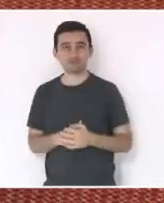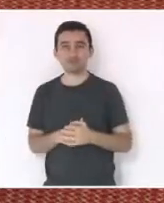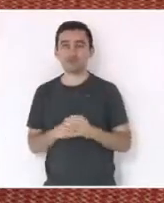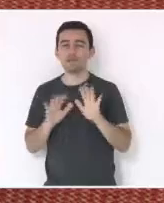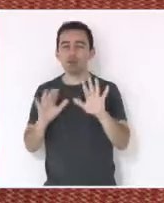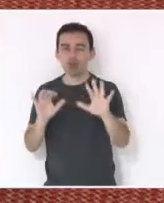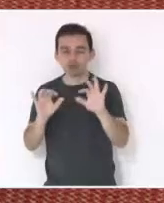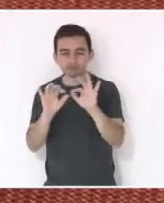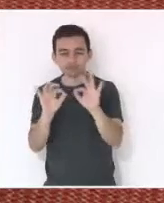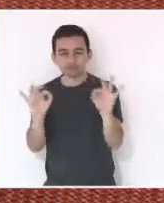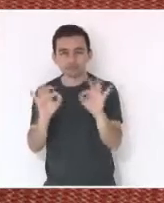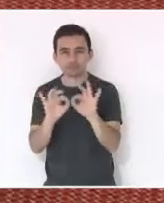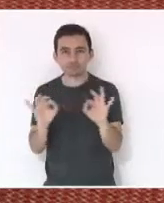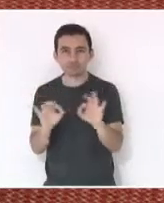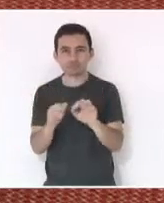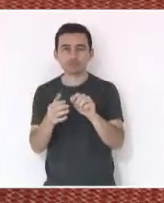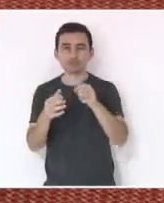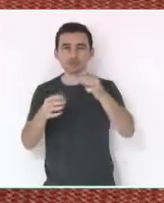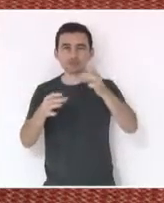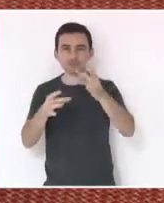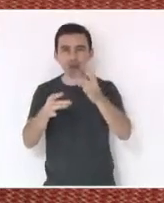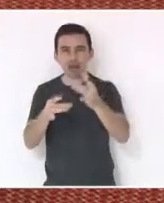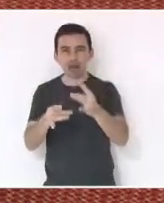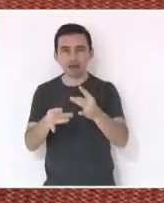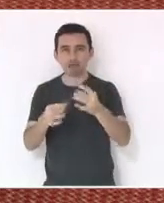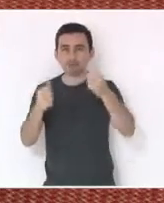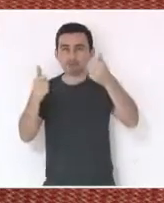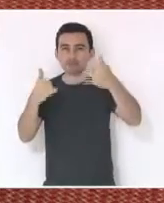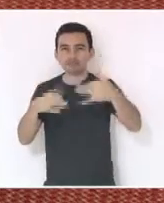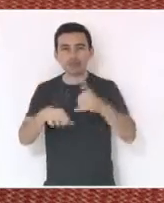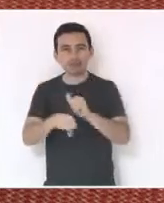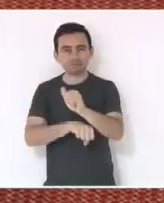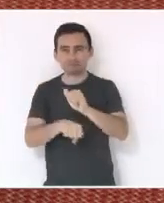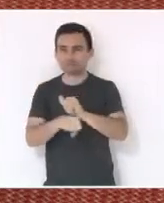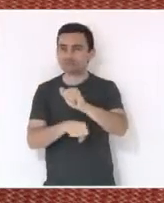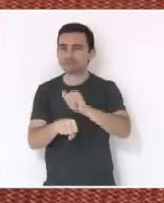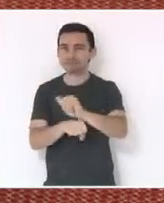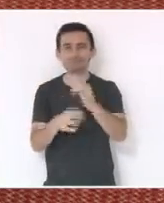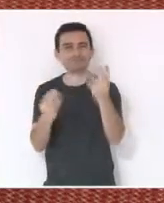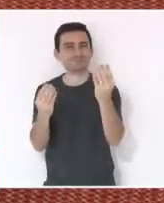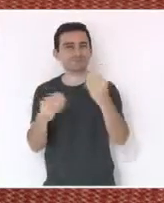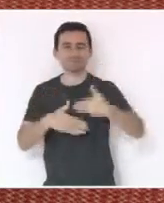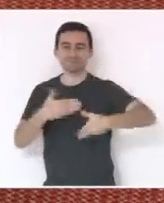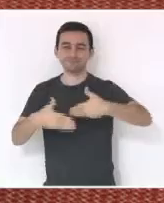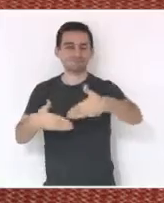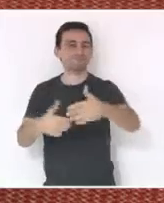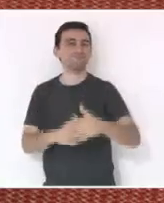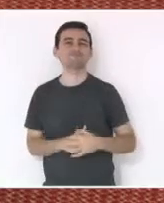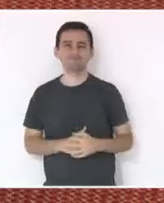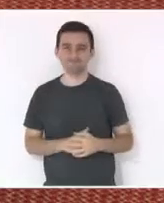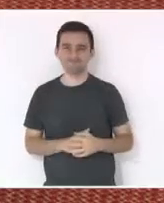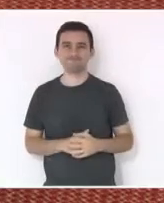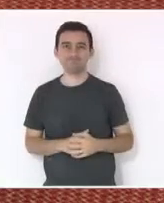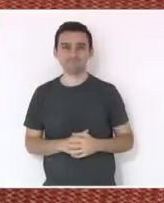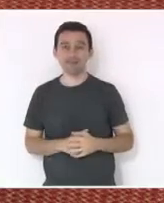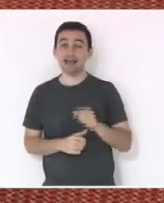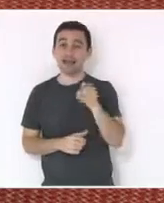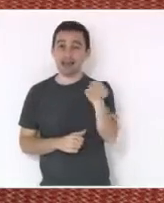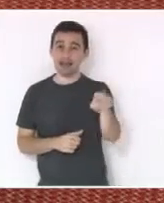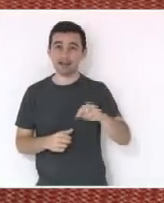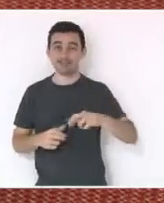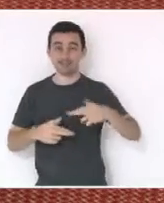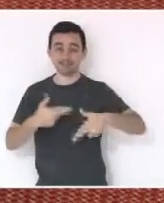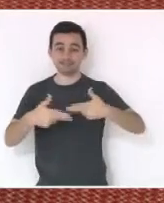em situações atenuantes ao engodo muito grande nesse processo tanto é que o setor de reciclagem por exemplo